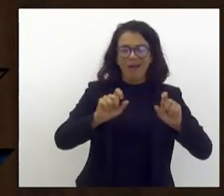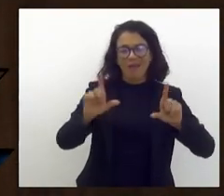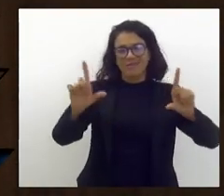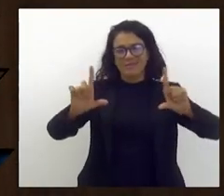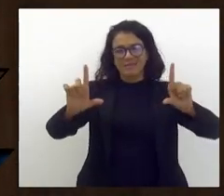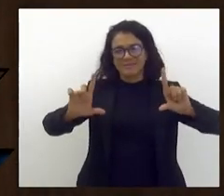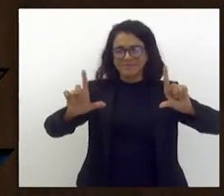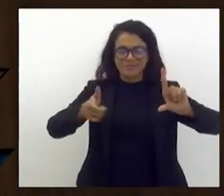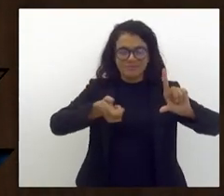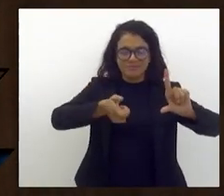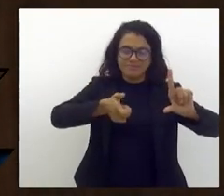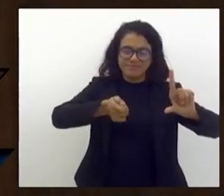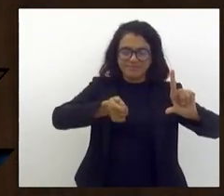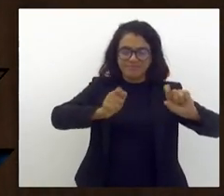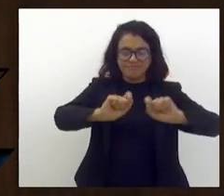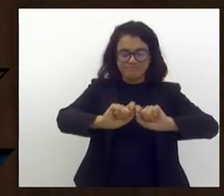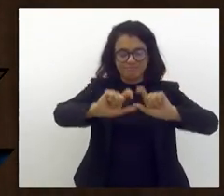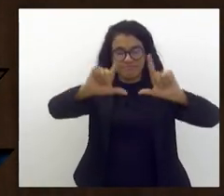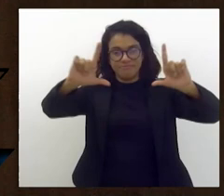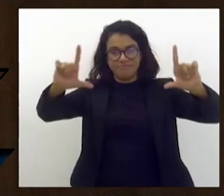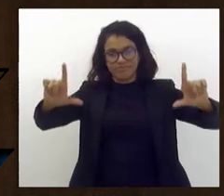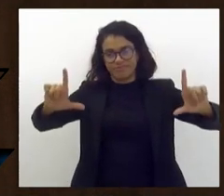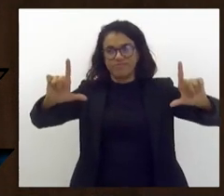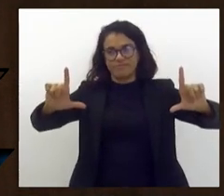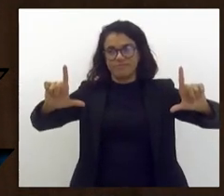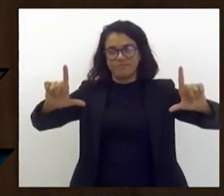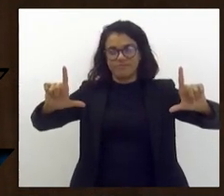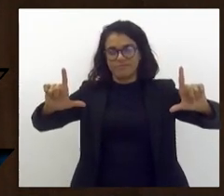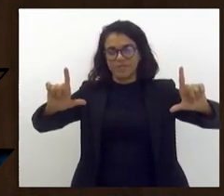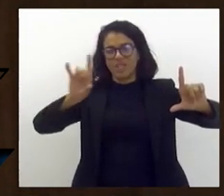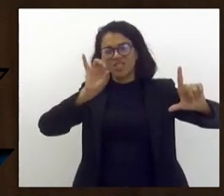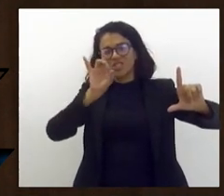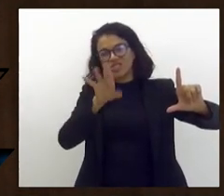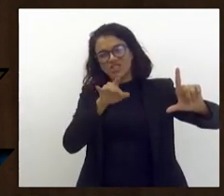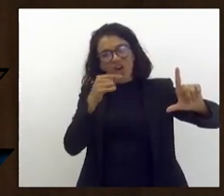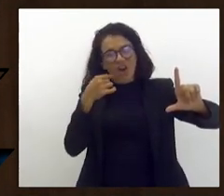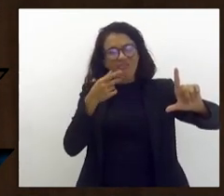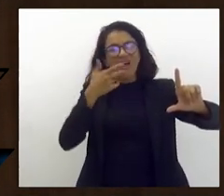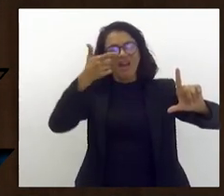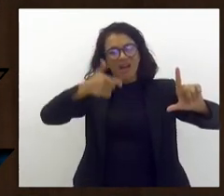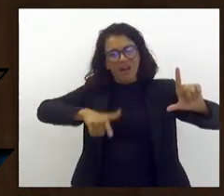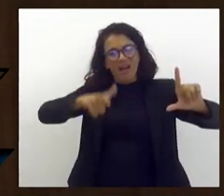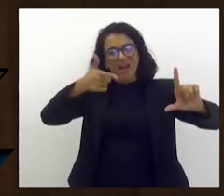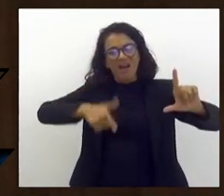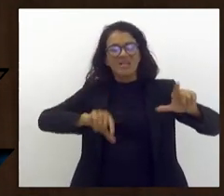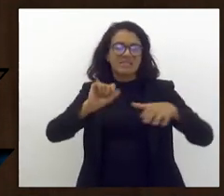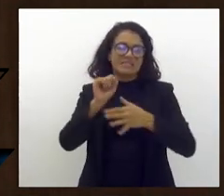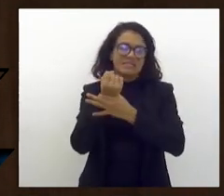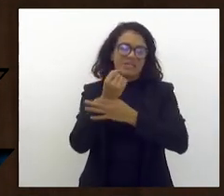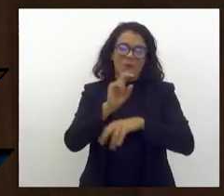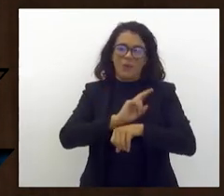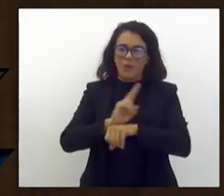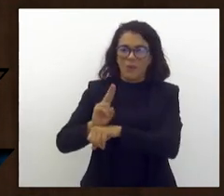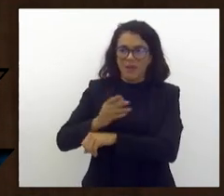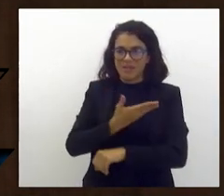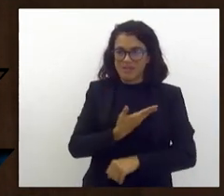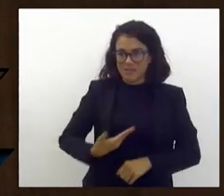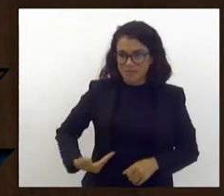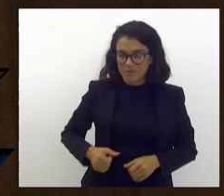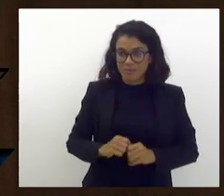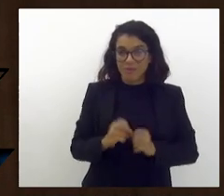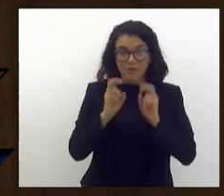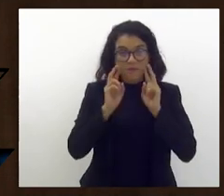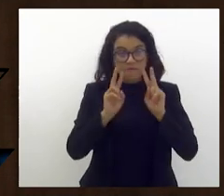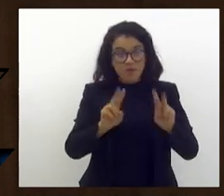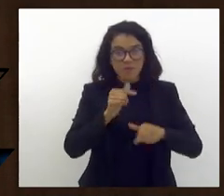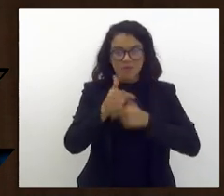ligamos as nossas televisões, só falas de segurança pública. Vimos um trabalho magnífico